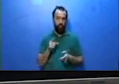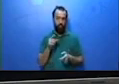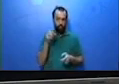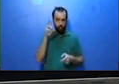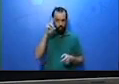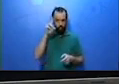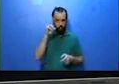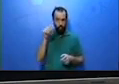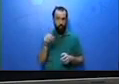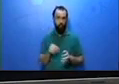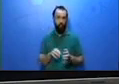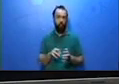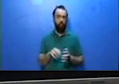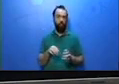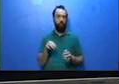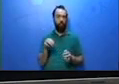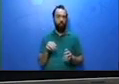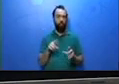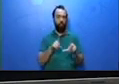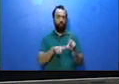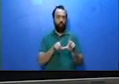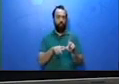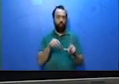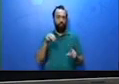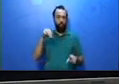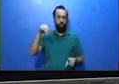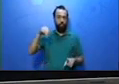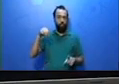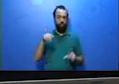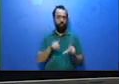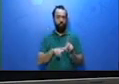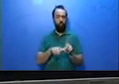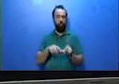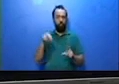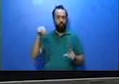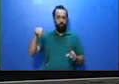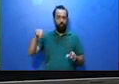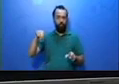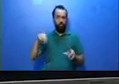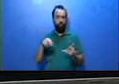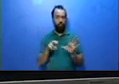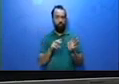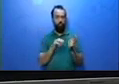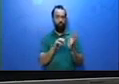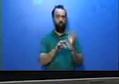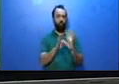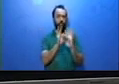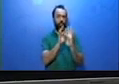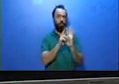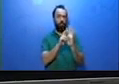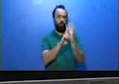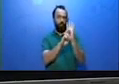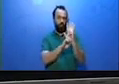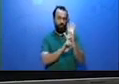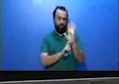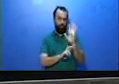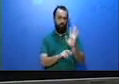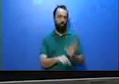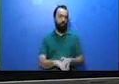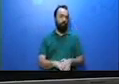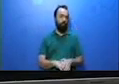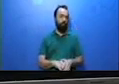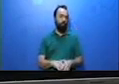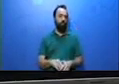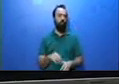regrinha do M e do N? Ah, professora, lembra que eu coloco M antes de P e B?